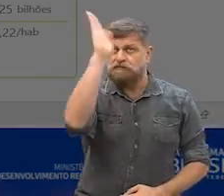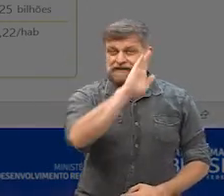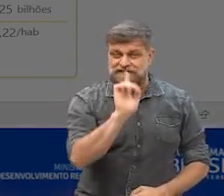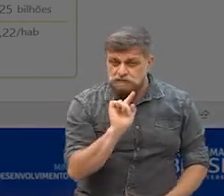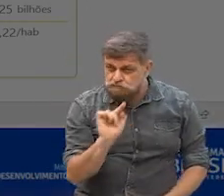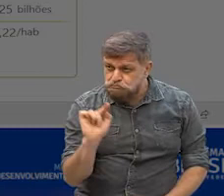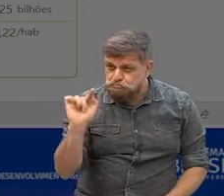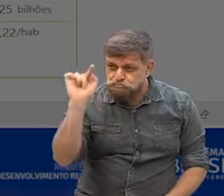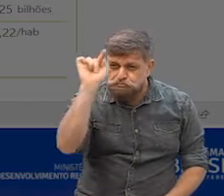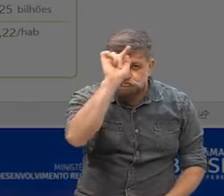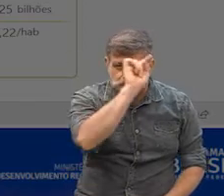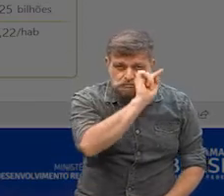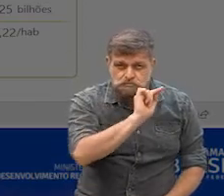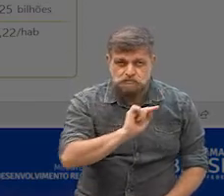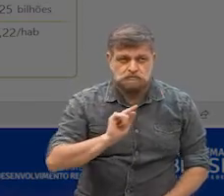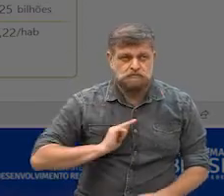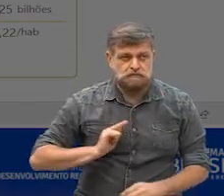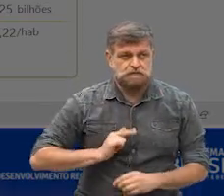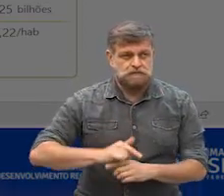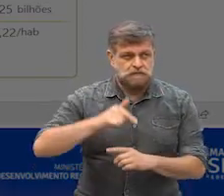território nacional,